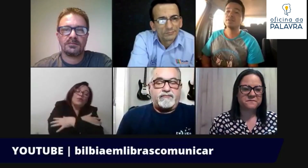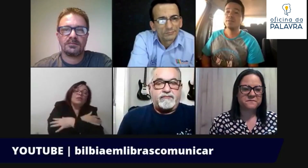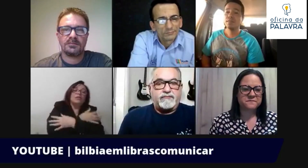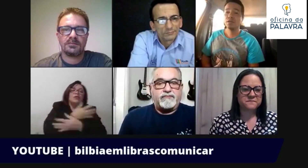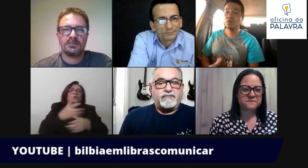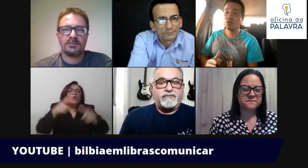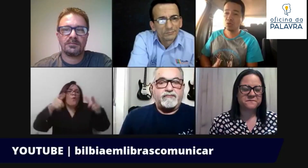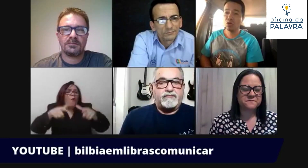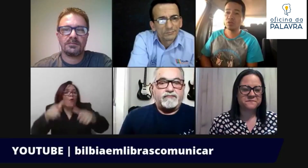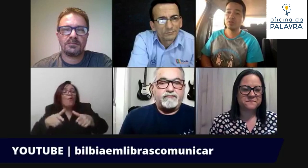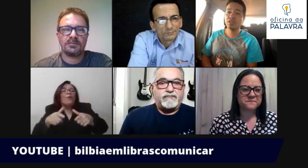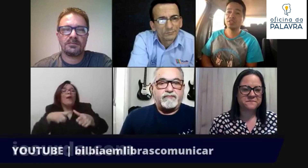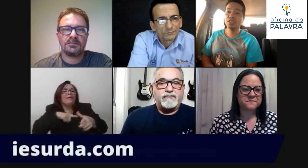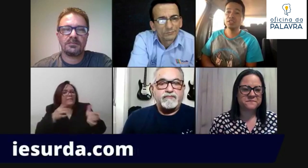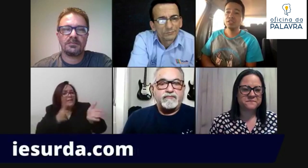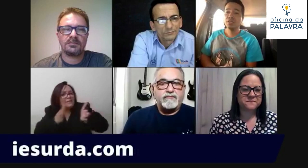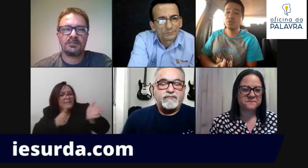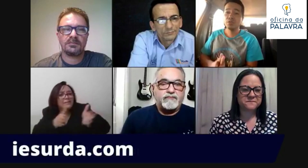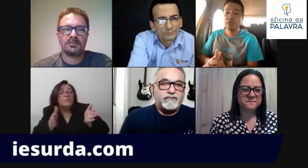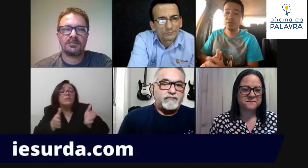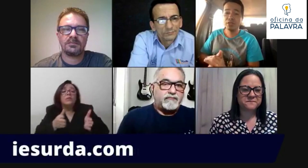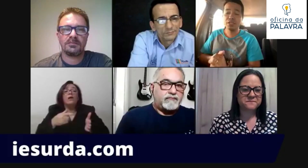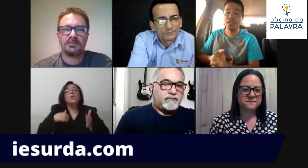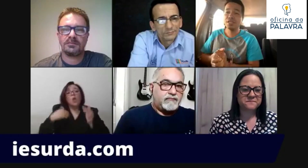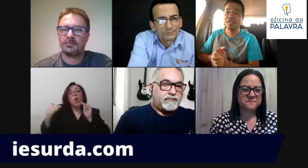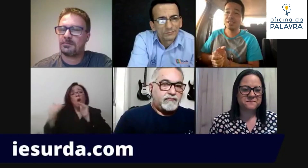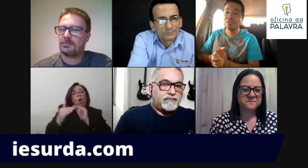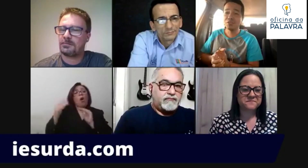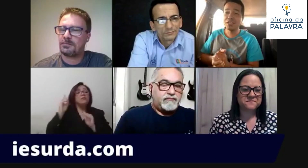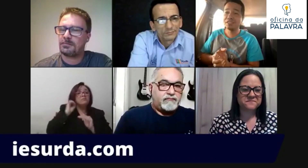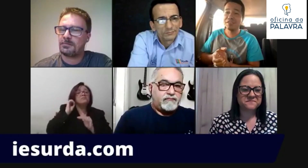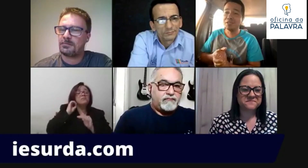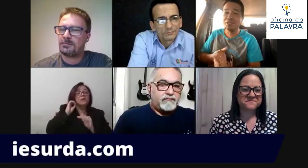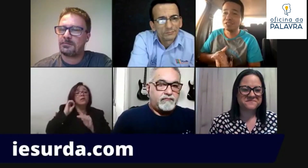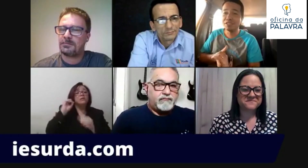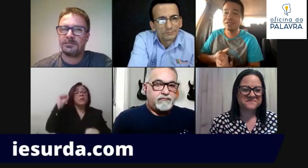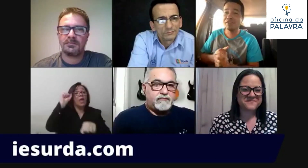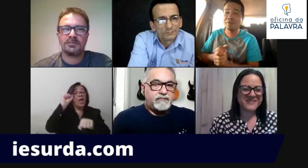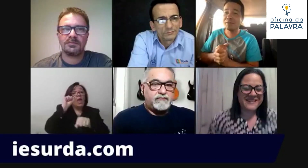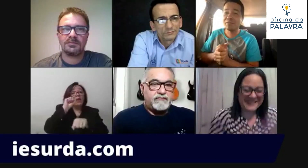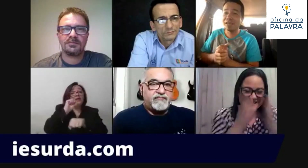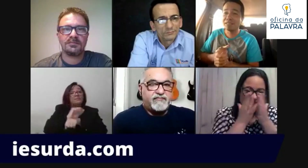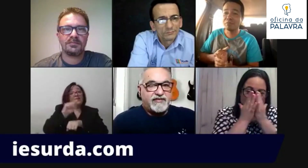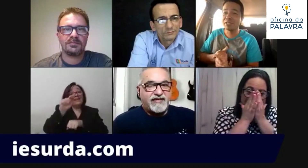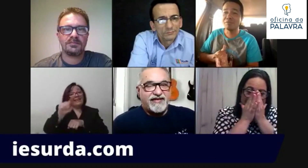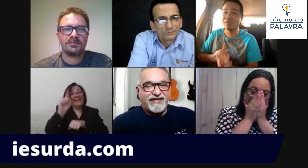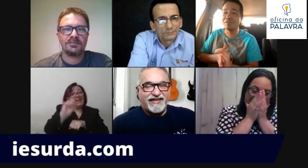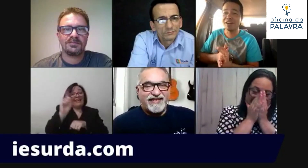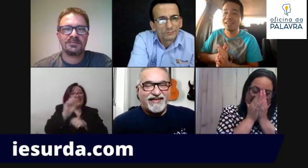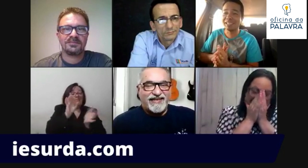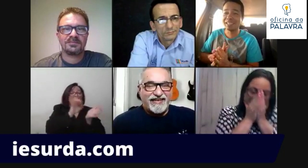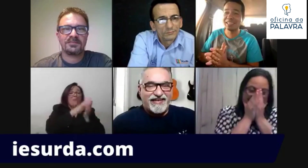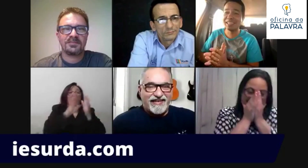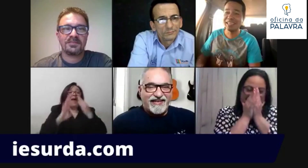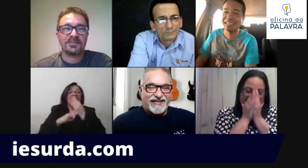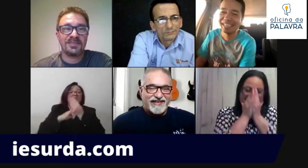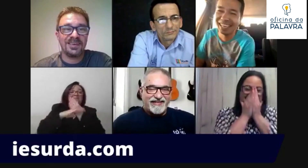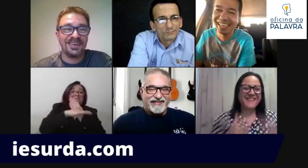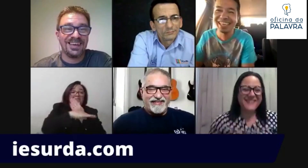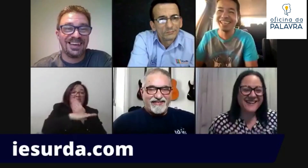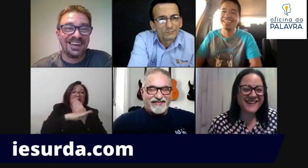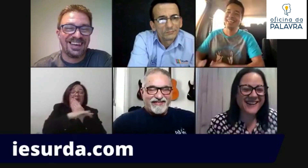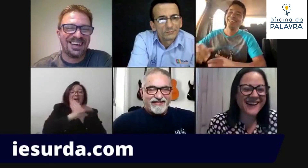tudo mais. Então, eu concordo com a Dani, eu espero que ela não seja demitida da Fabapá depois da minha fala aqui,